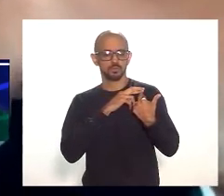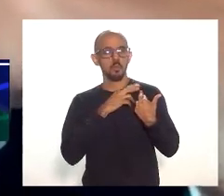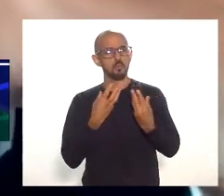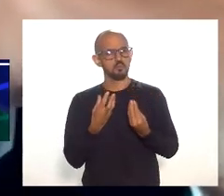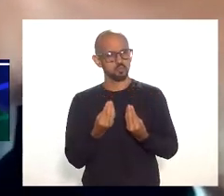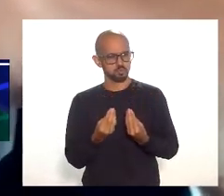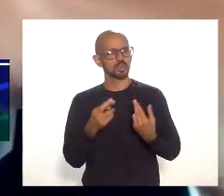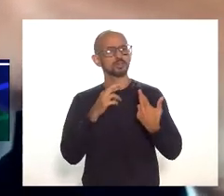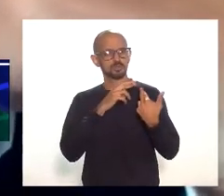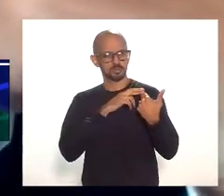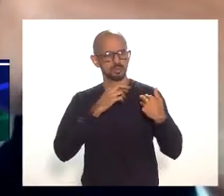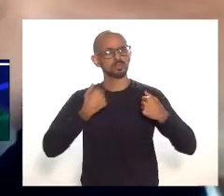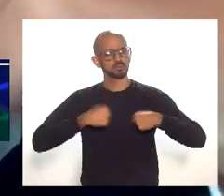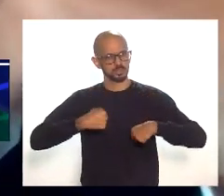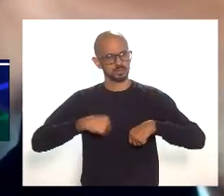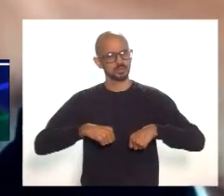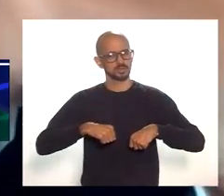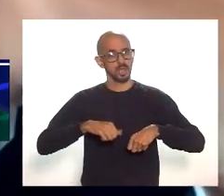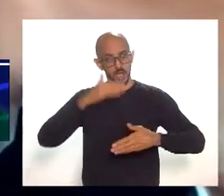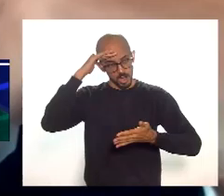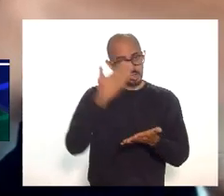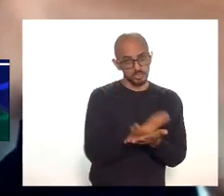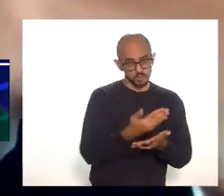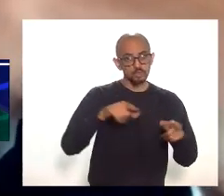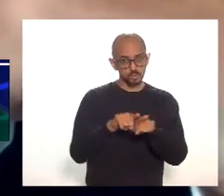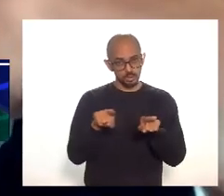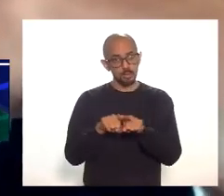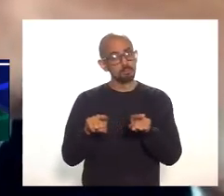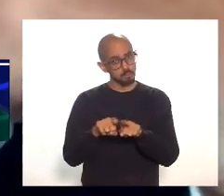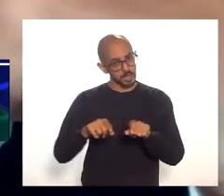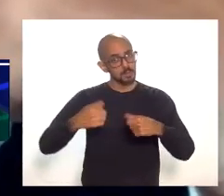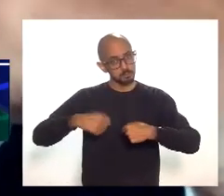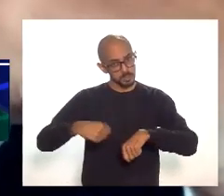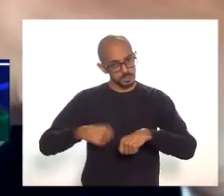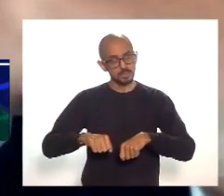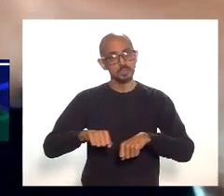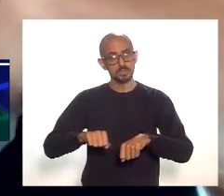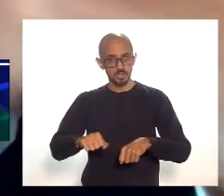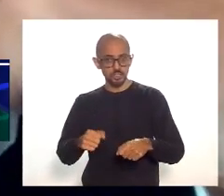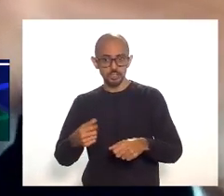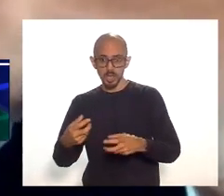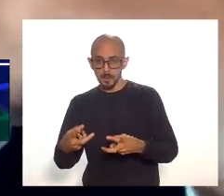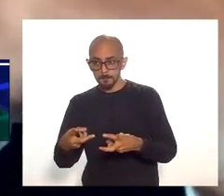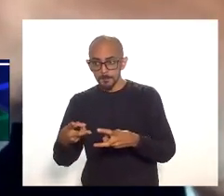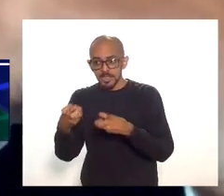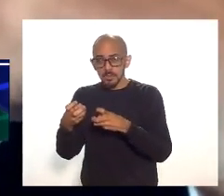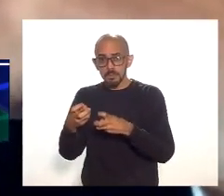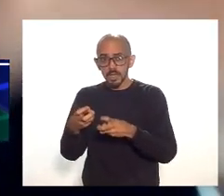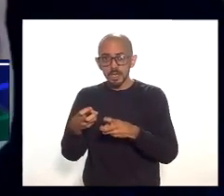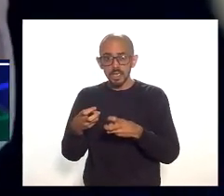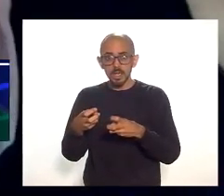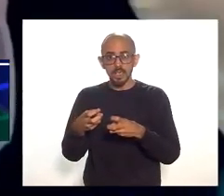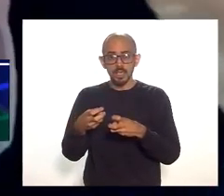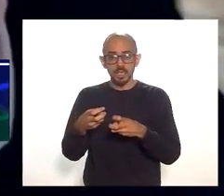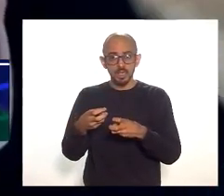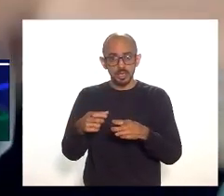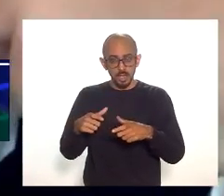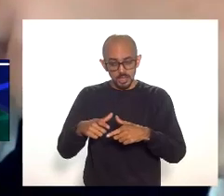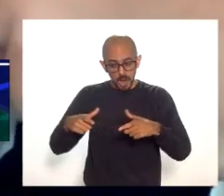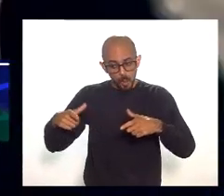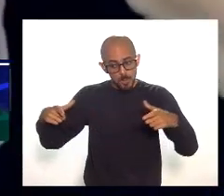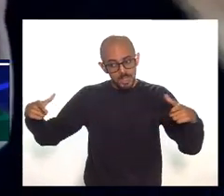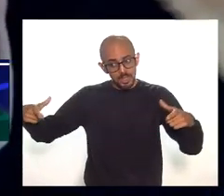num momento como esse. E acredito que vale a pena, sim, a gente ampliar essa discussão para ver se a gente